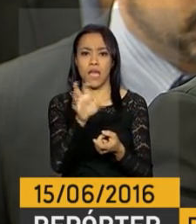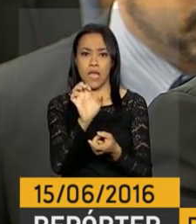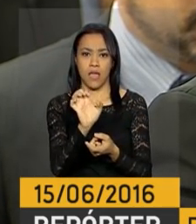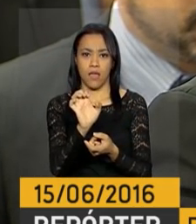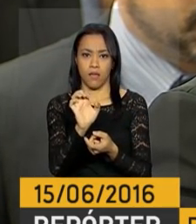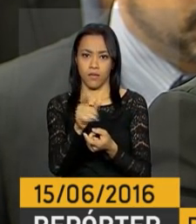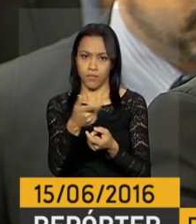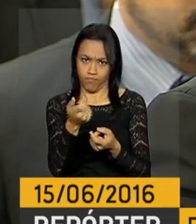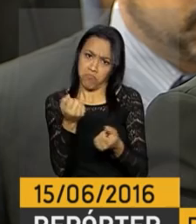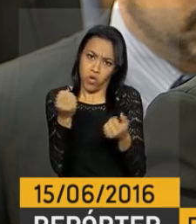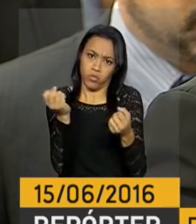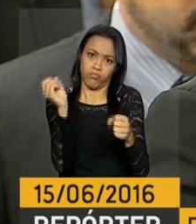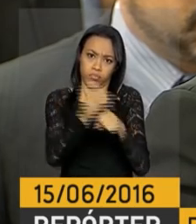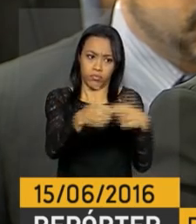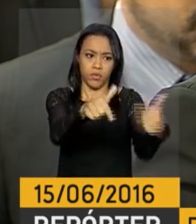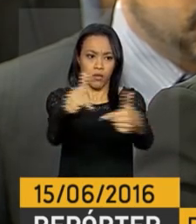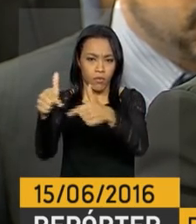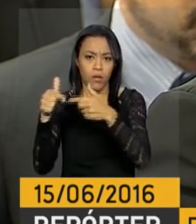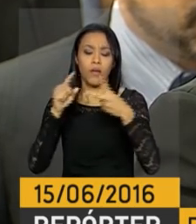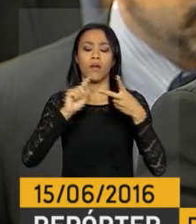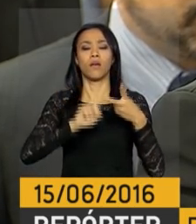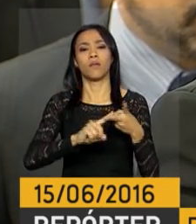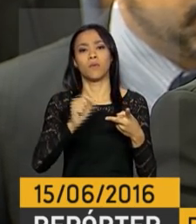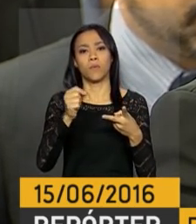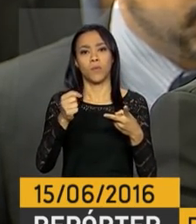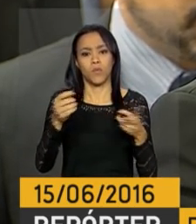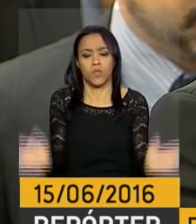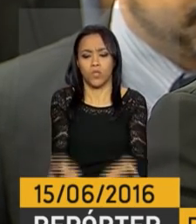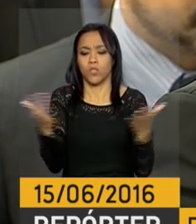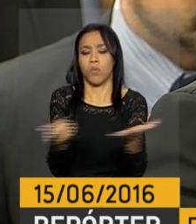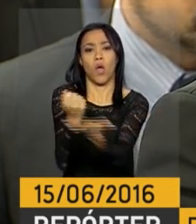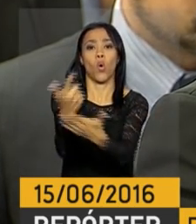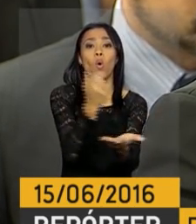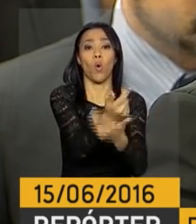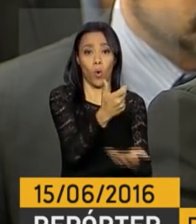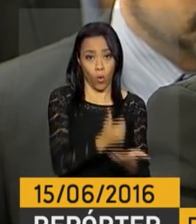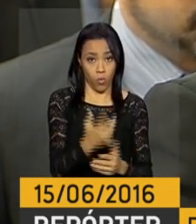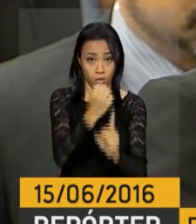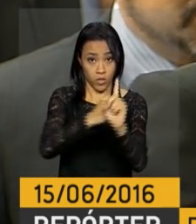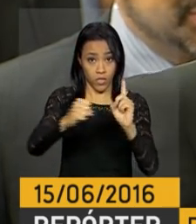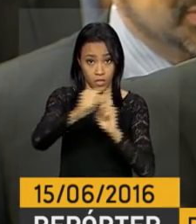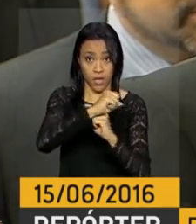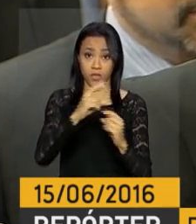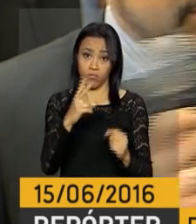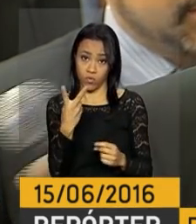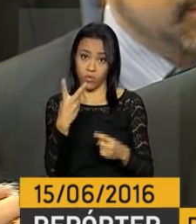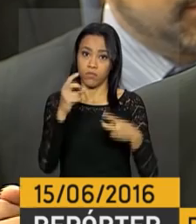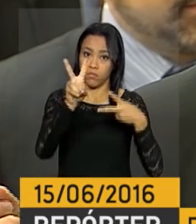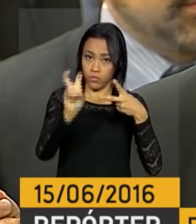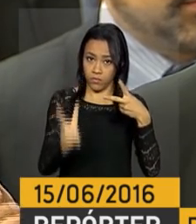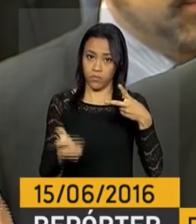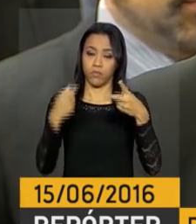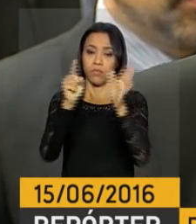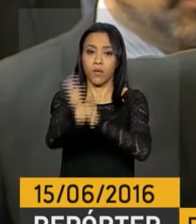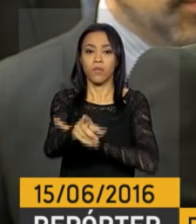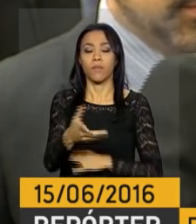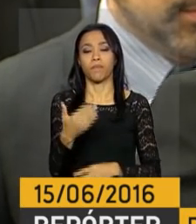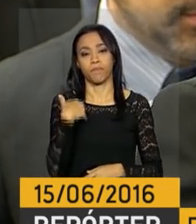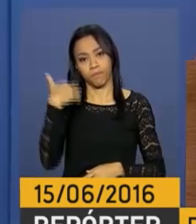claro, gerar empregos, renda, estimular o consumo, enfim. Eh, são essas duas questões. Obrigado.